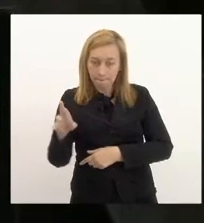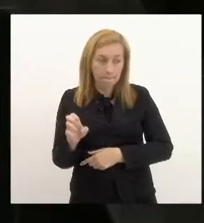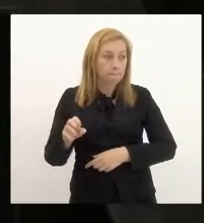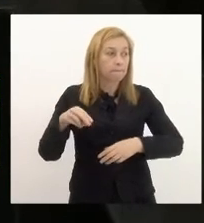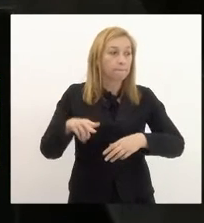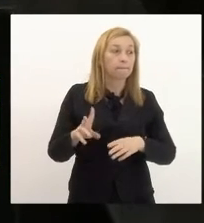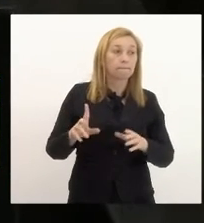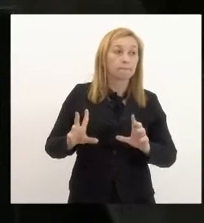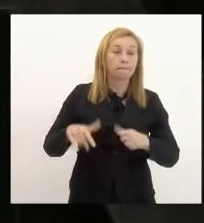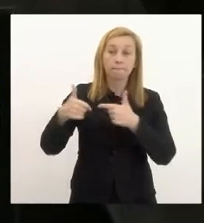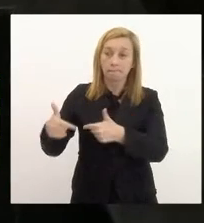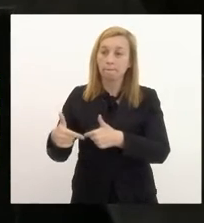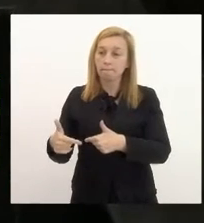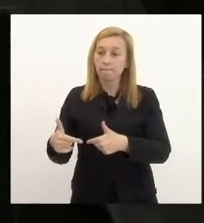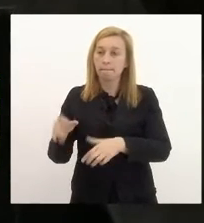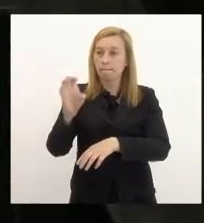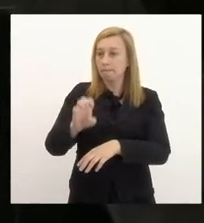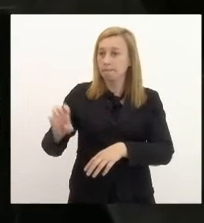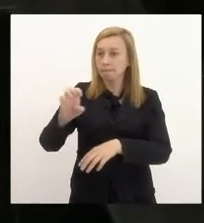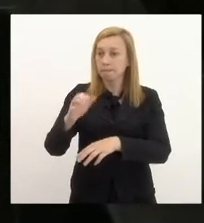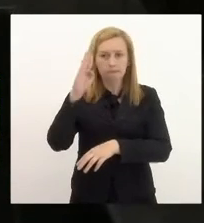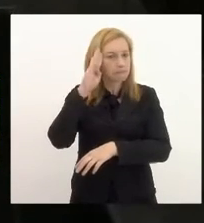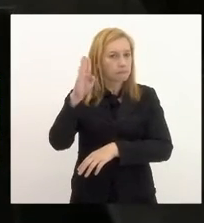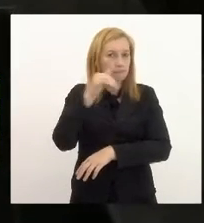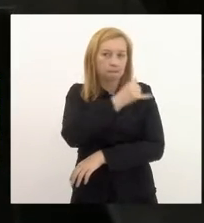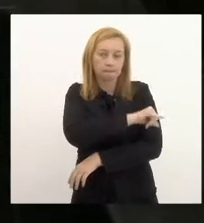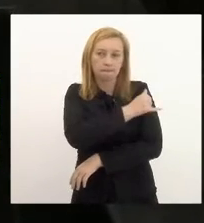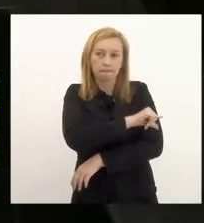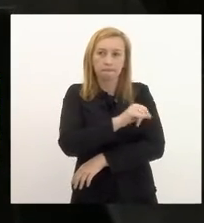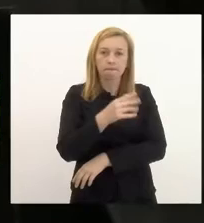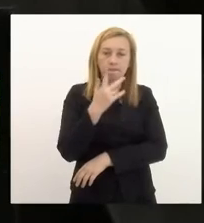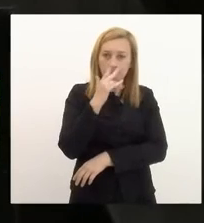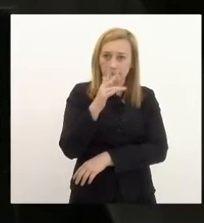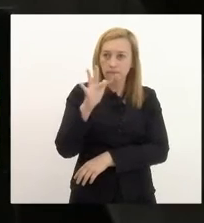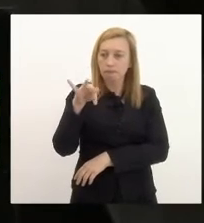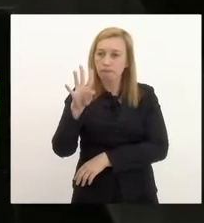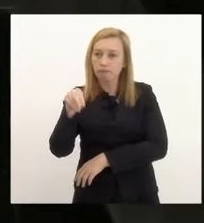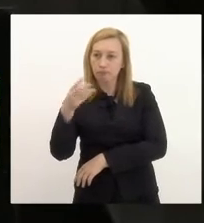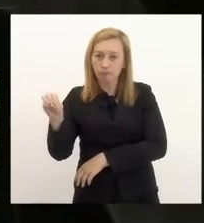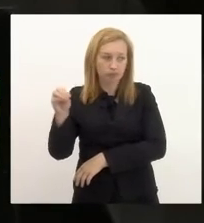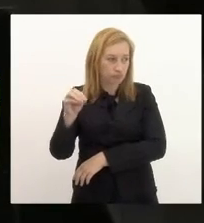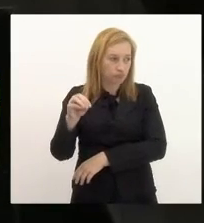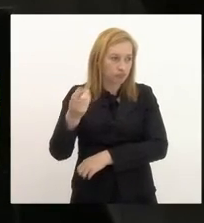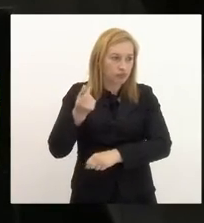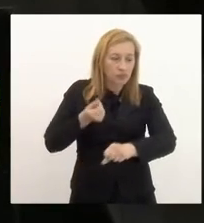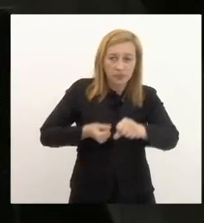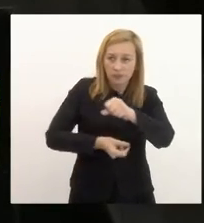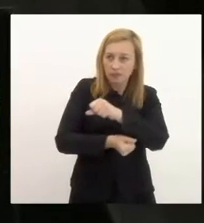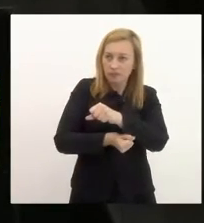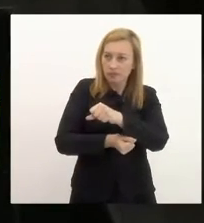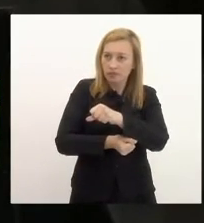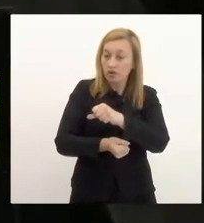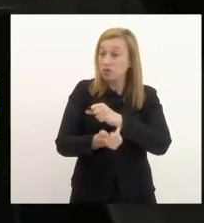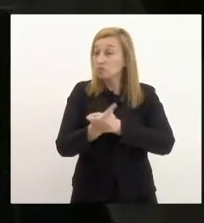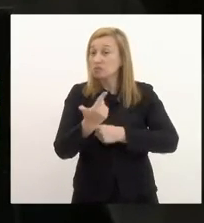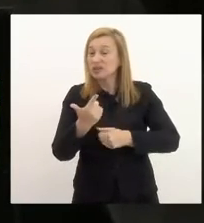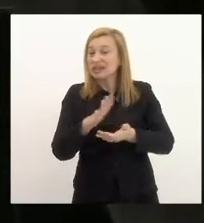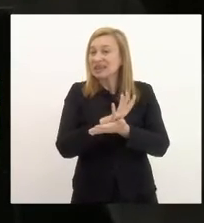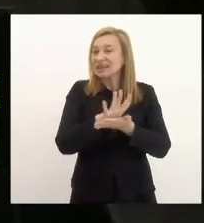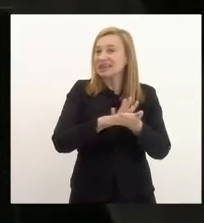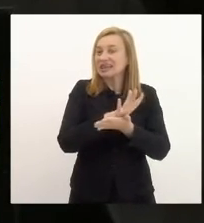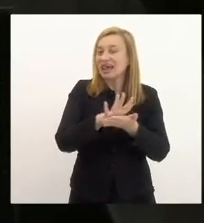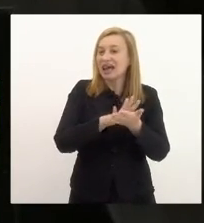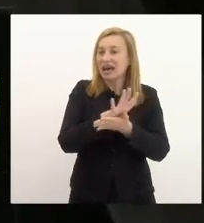com os estados pelo menos com o Rio de Janeiro como se fosse o fundo monetário internacional como se fosse um agente financeiro não tivesse nada a